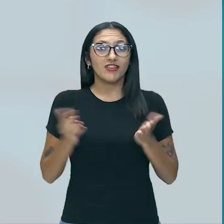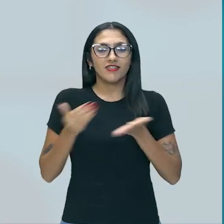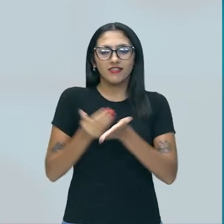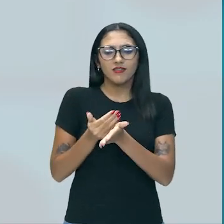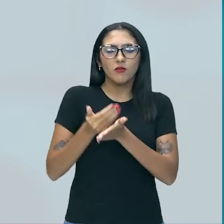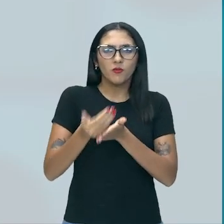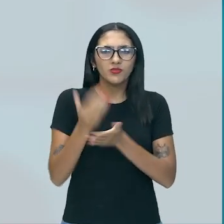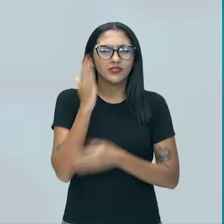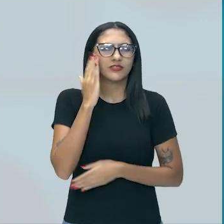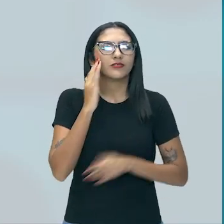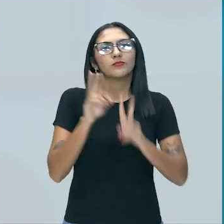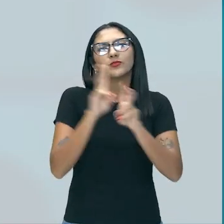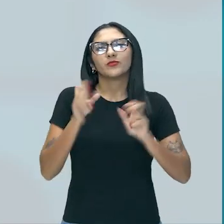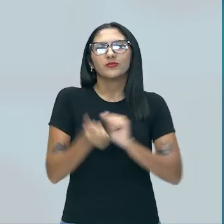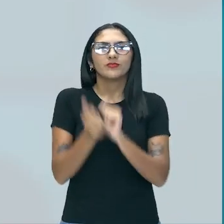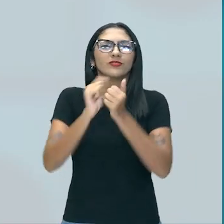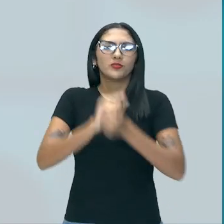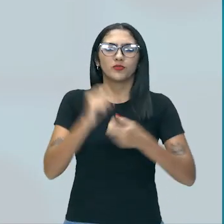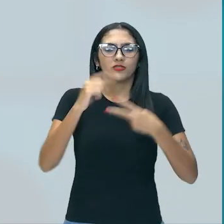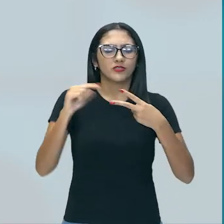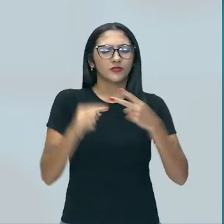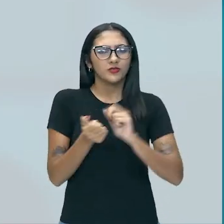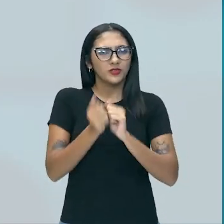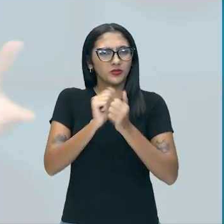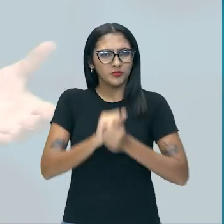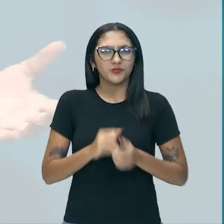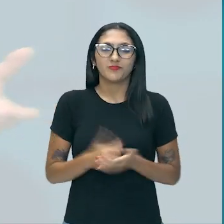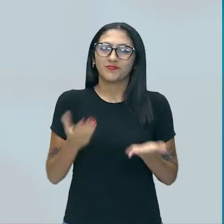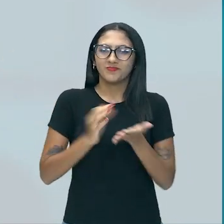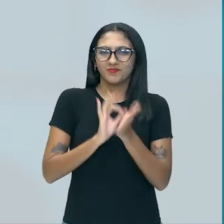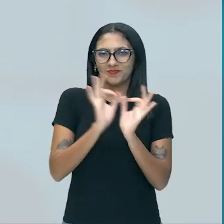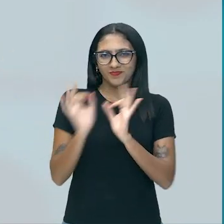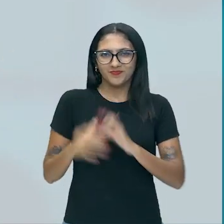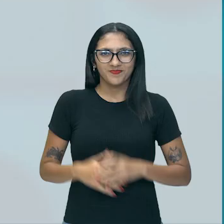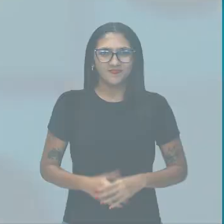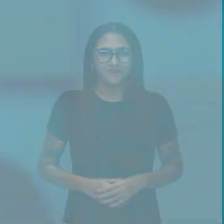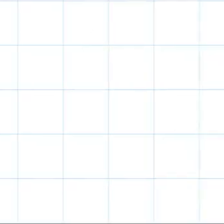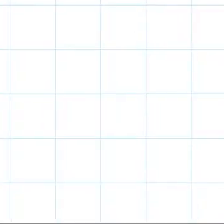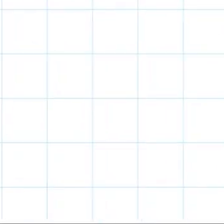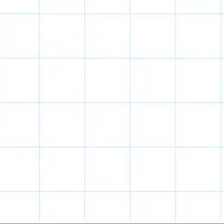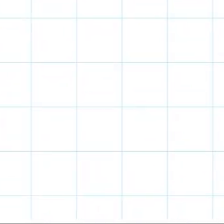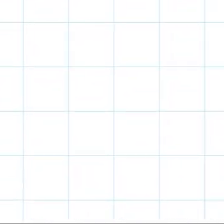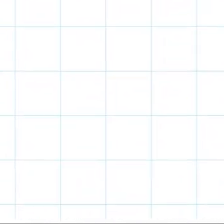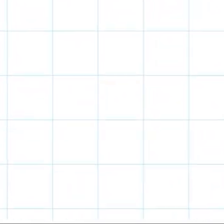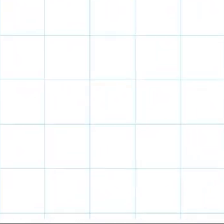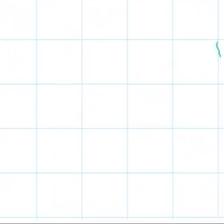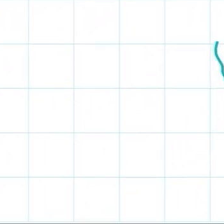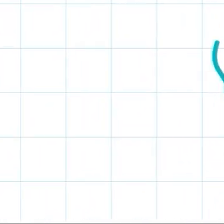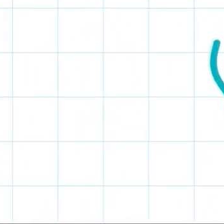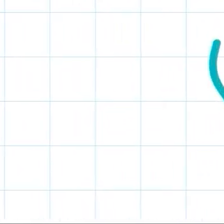pouco mais sobre esses dois esportes. Então, vamos de aula.